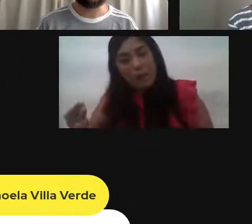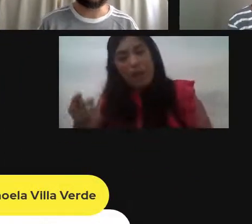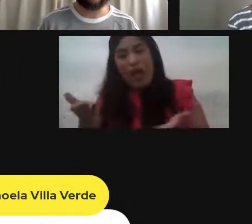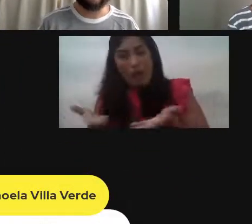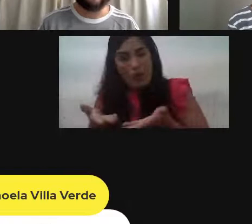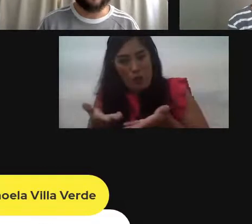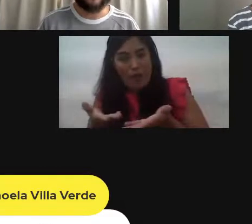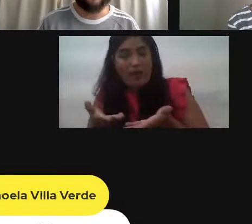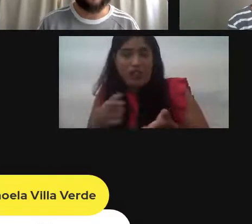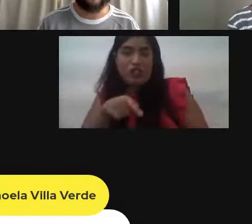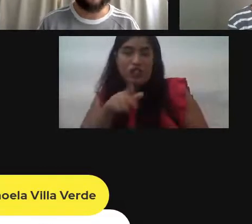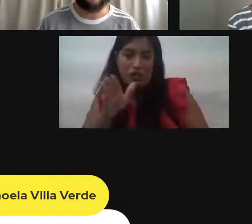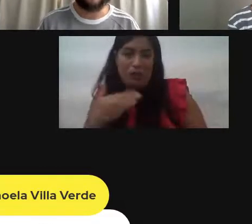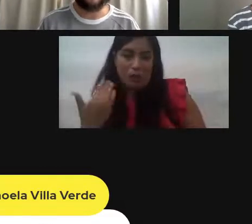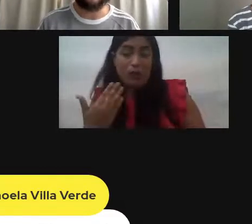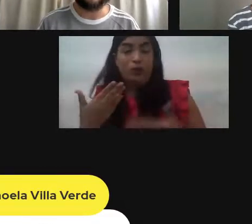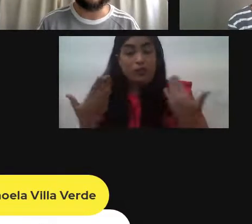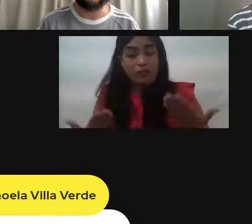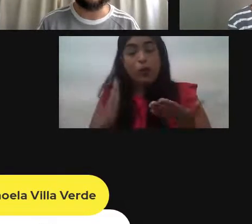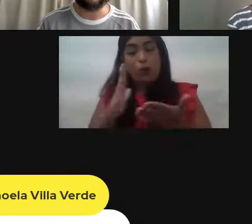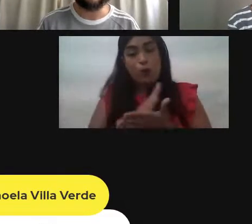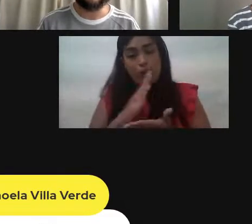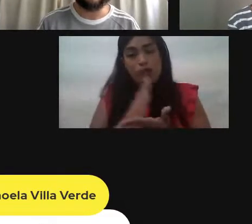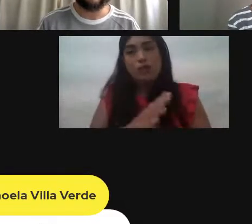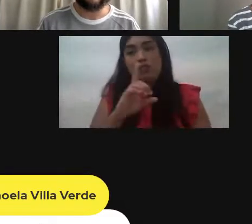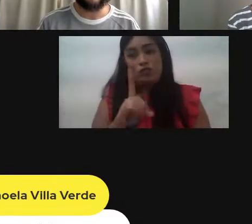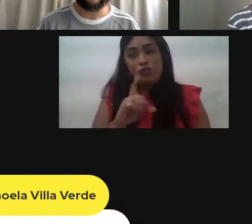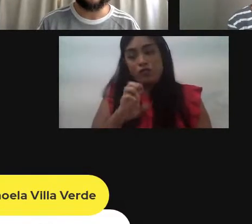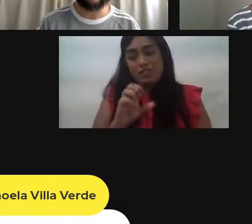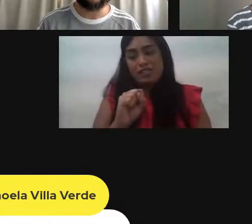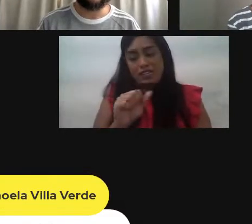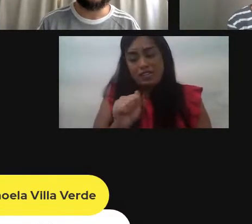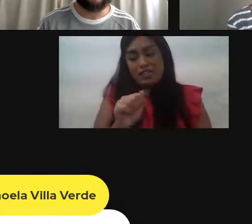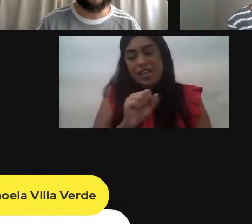Então, eu acho que o livro do Desassossego